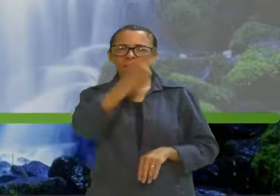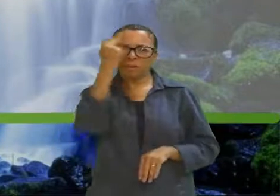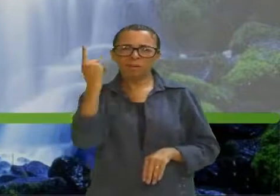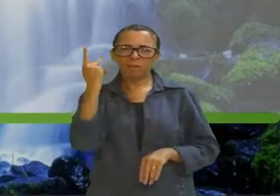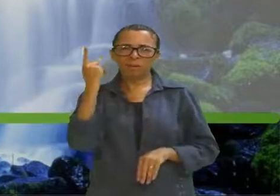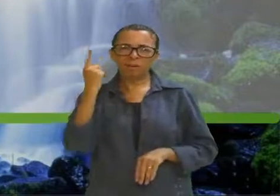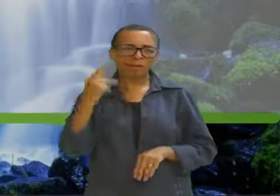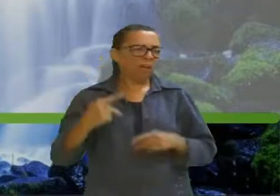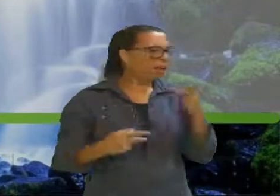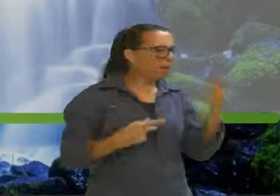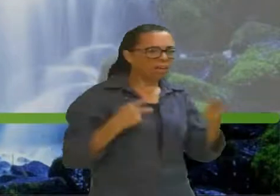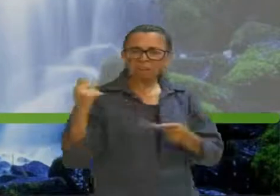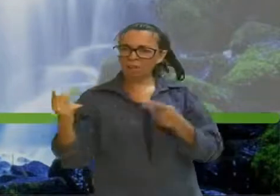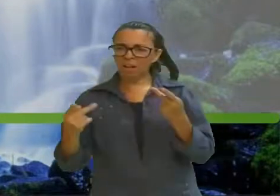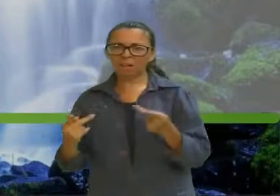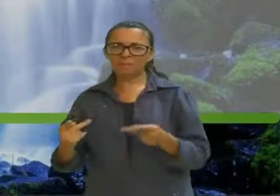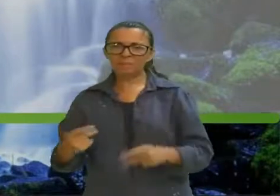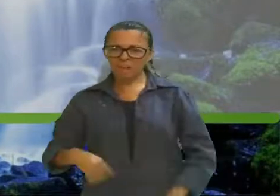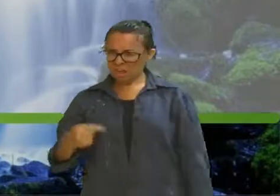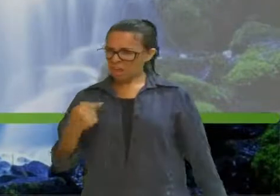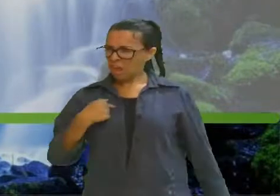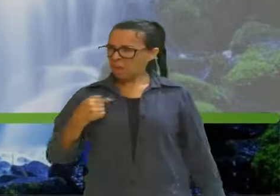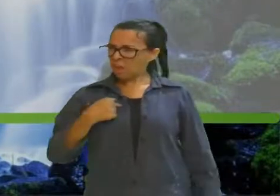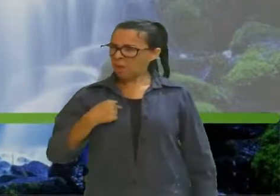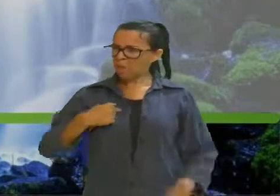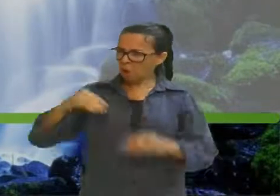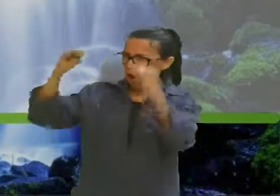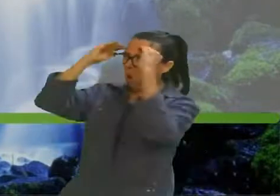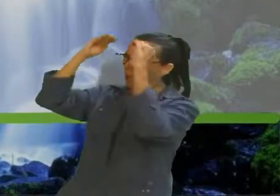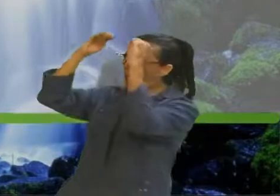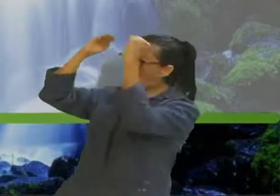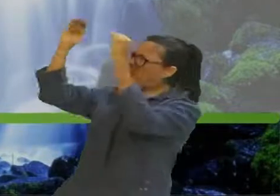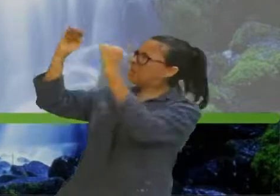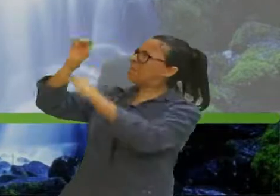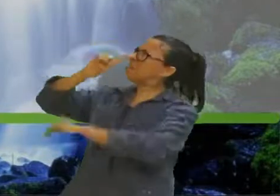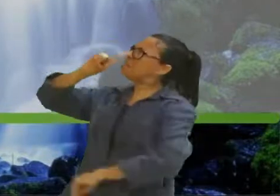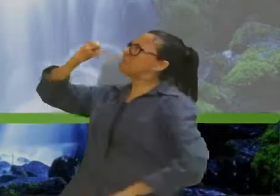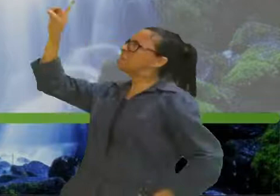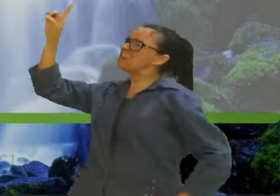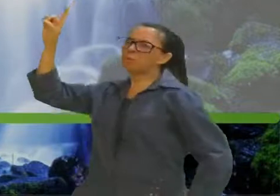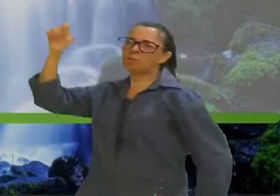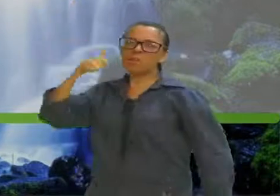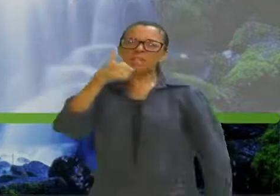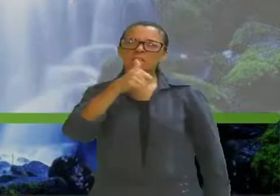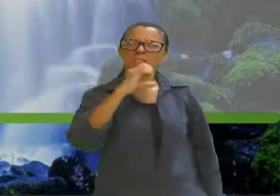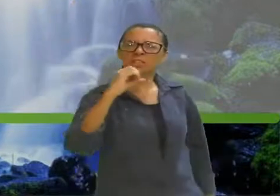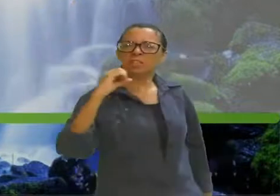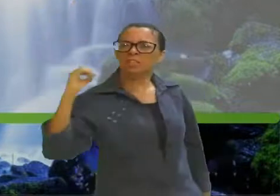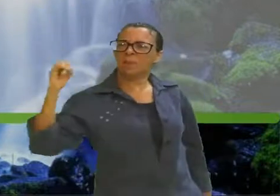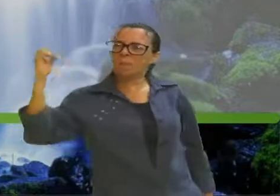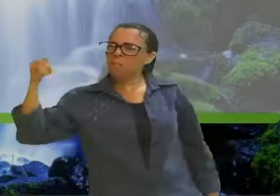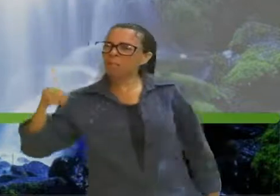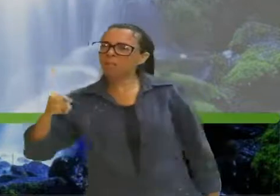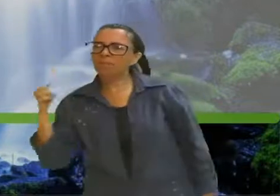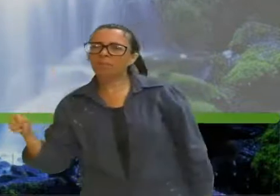Jesus obedeceu 100%, mas a nossa resposta não pode ser não totalmente, né?